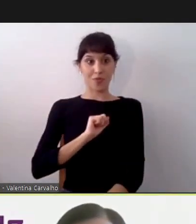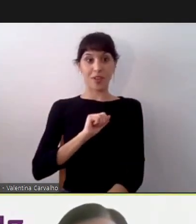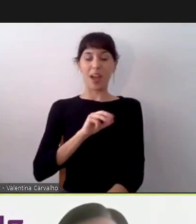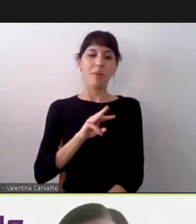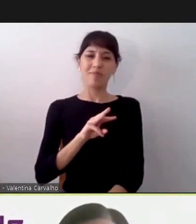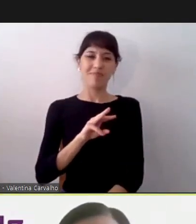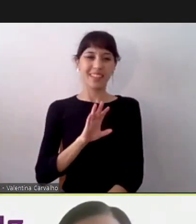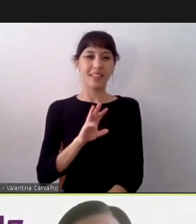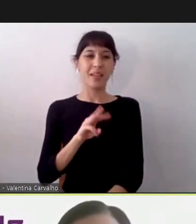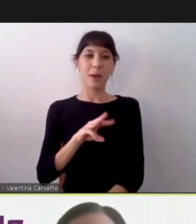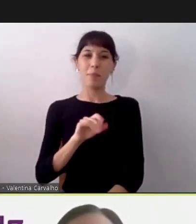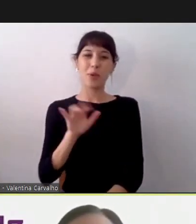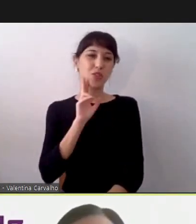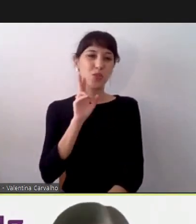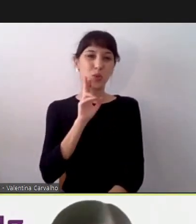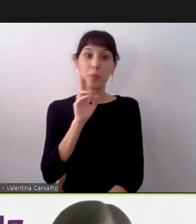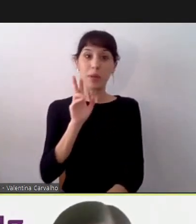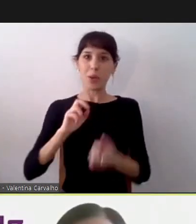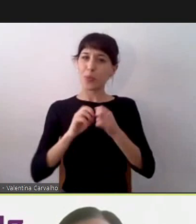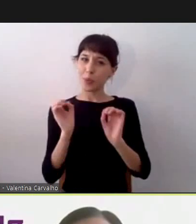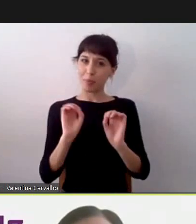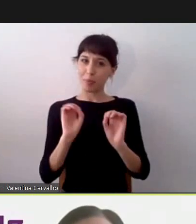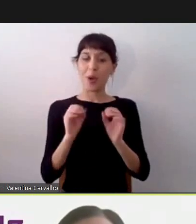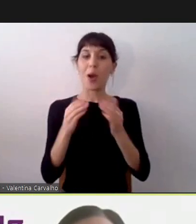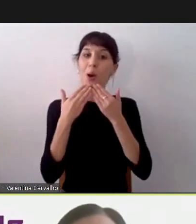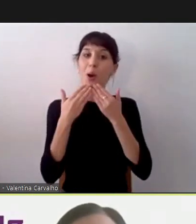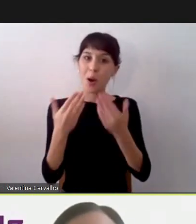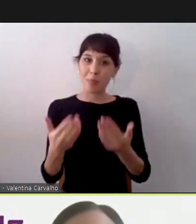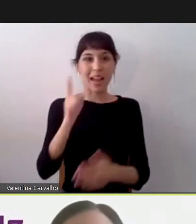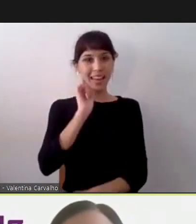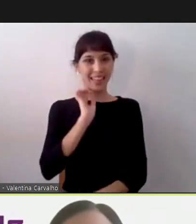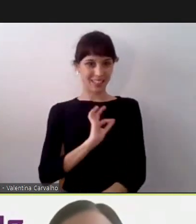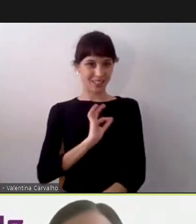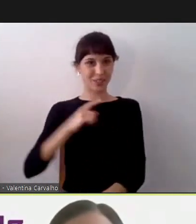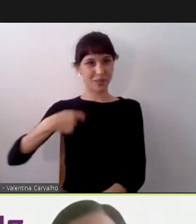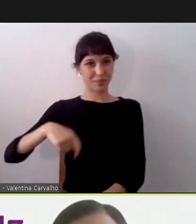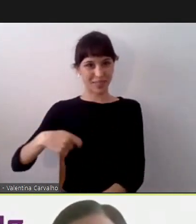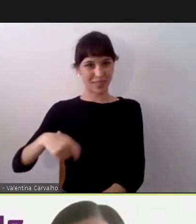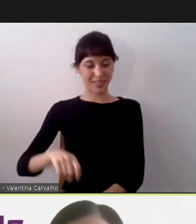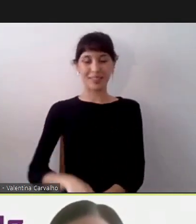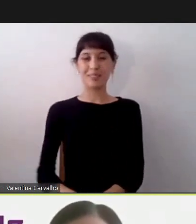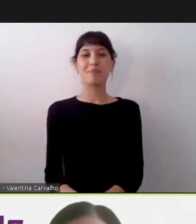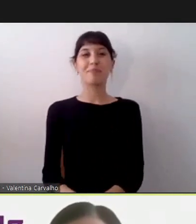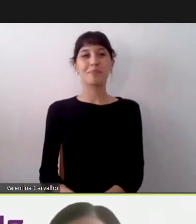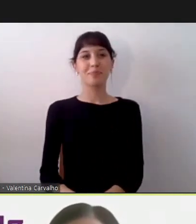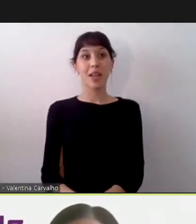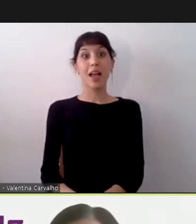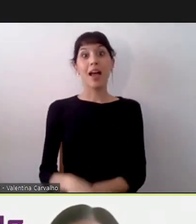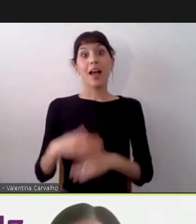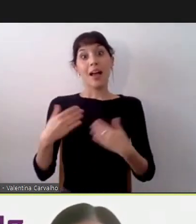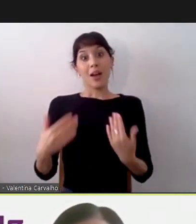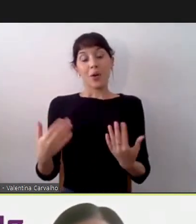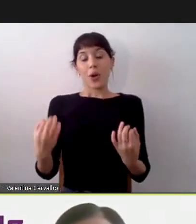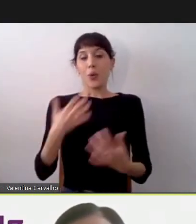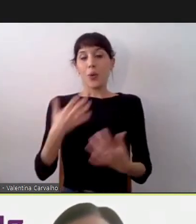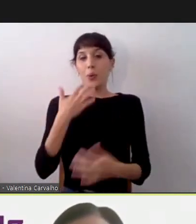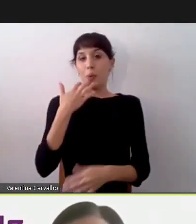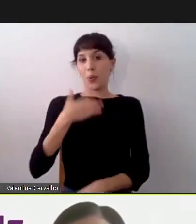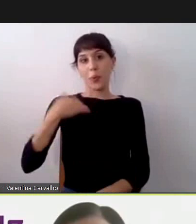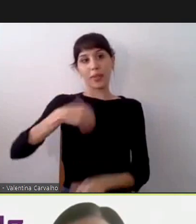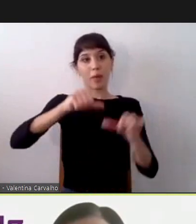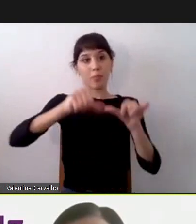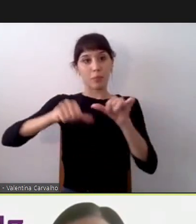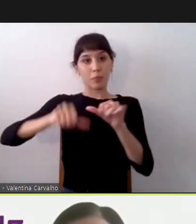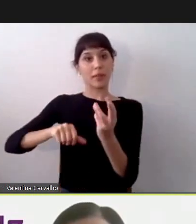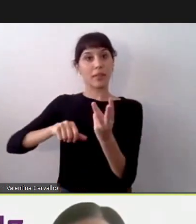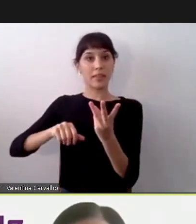problema. Muito obrigada, Sra. Presidente. Temos hoje a honra de contar com 3 oradores com intervenção de relevo